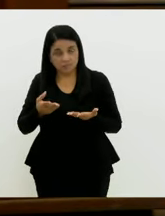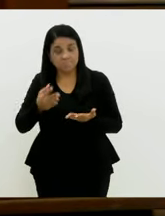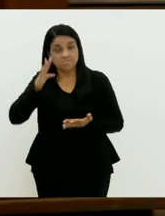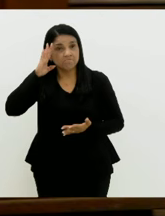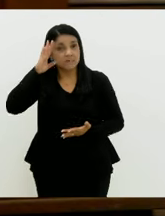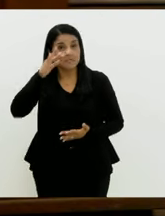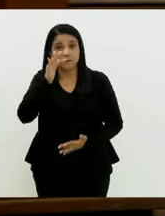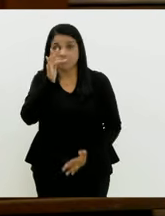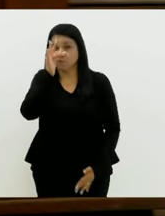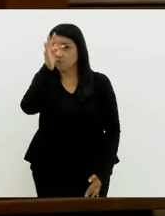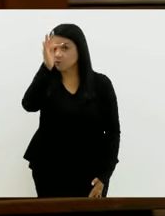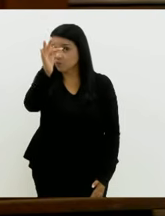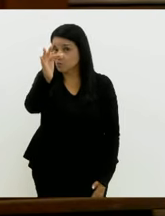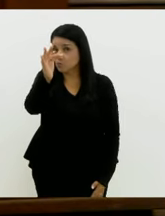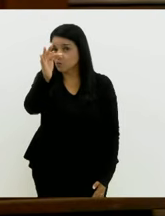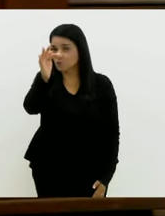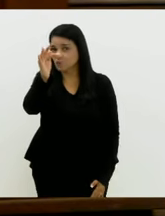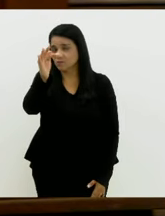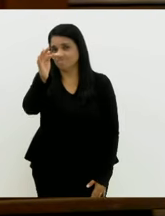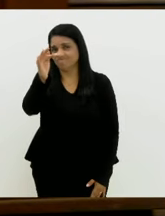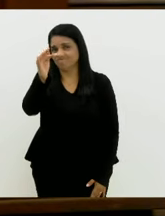futuro, a visão